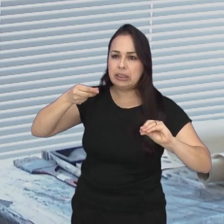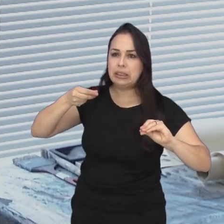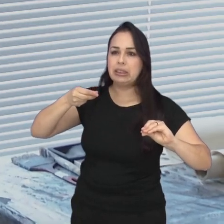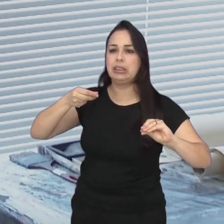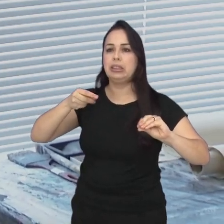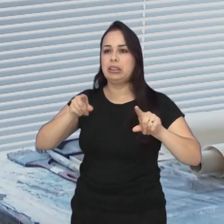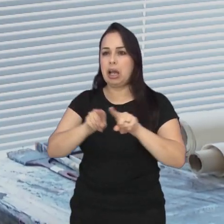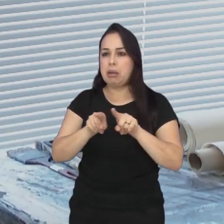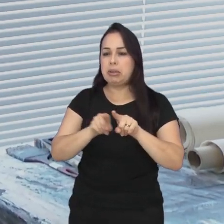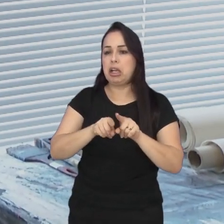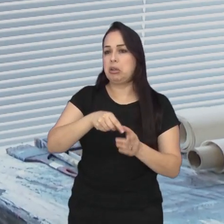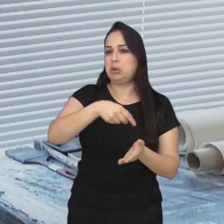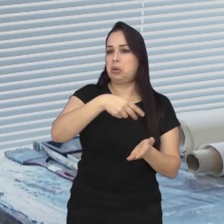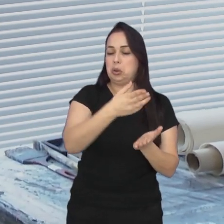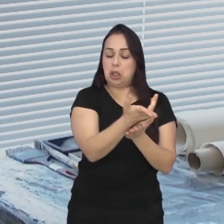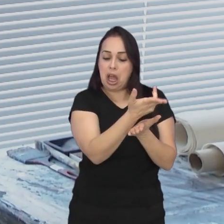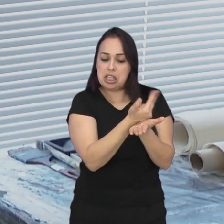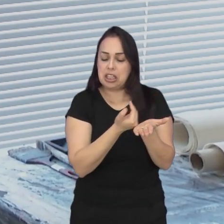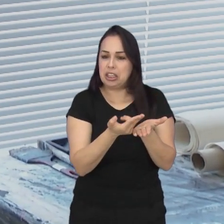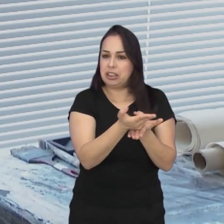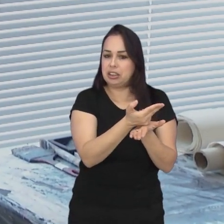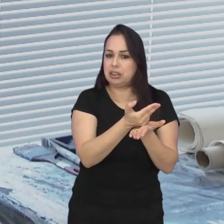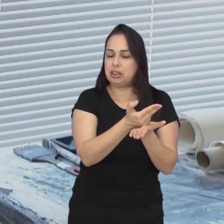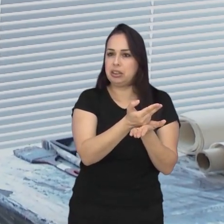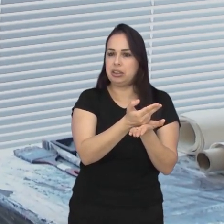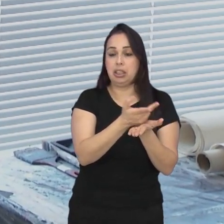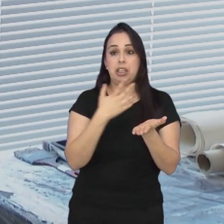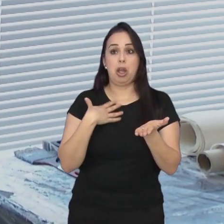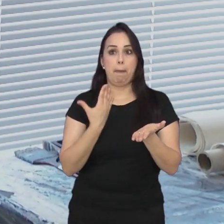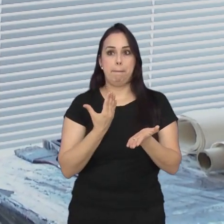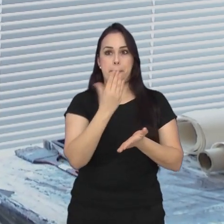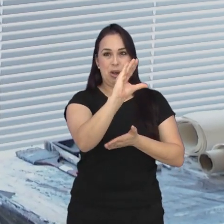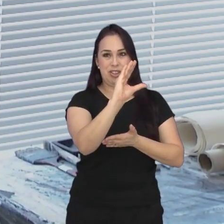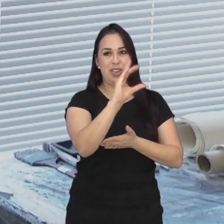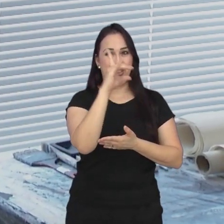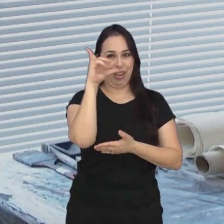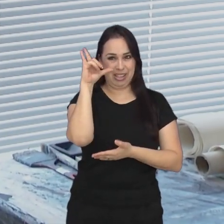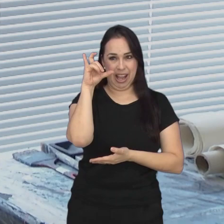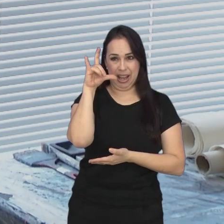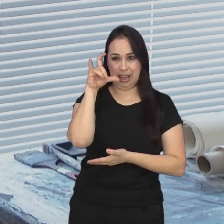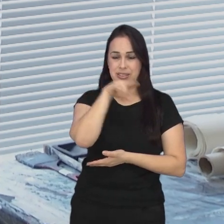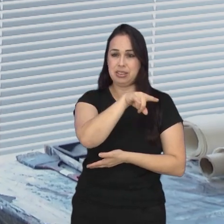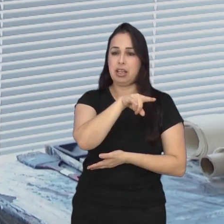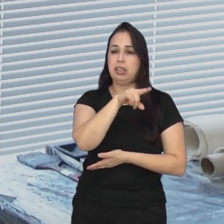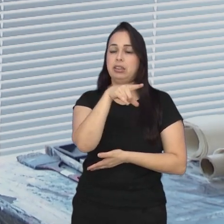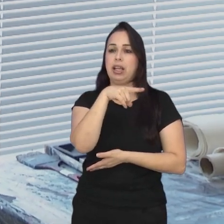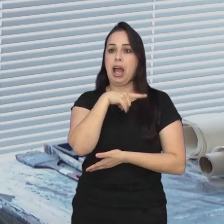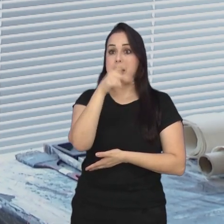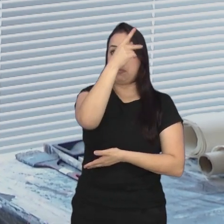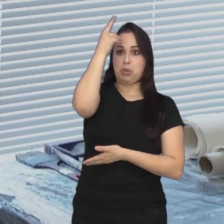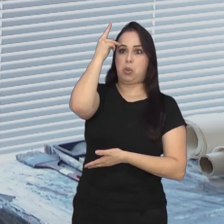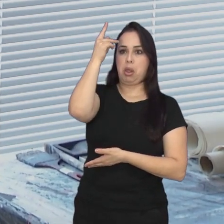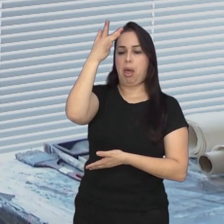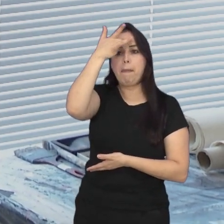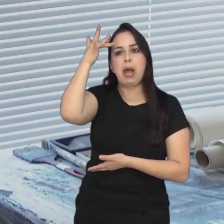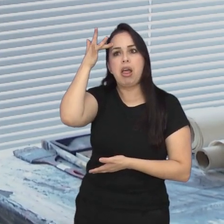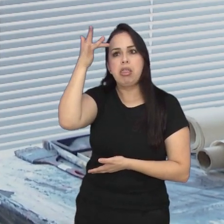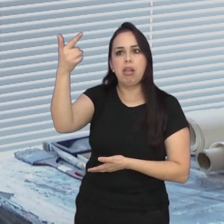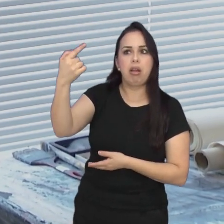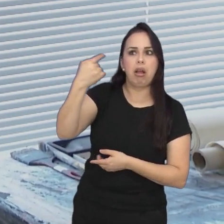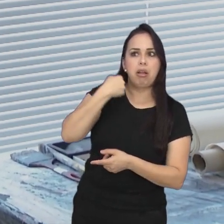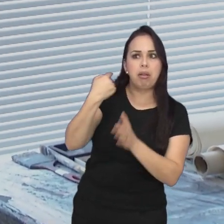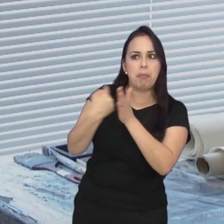bem que tem tem uns desenhos que eu tenho nas minhas postagens no Instagram, que tem algumas